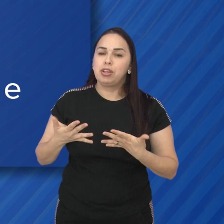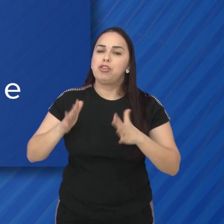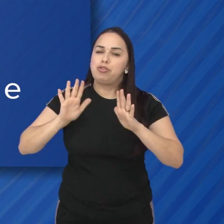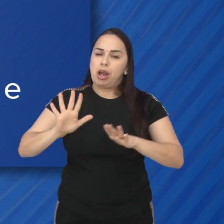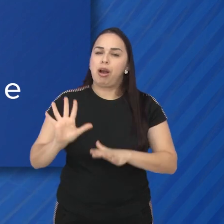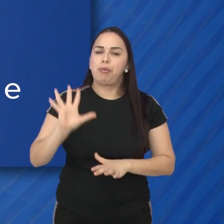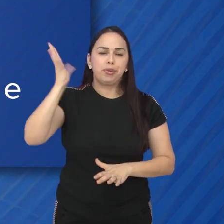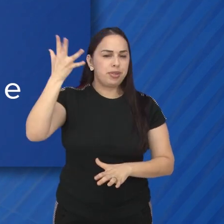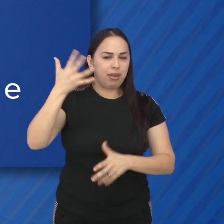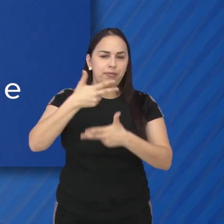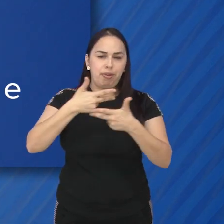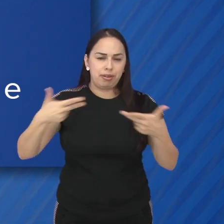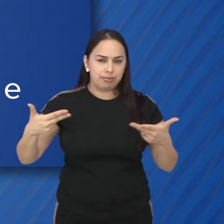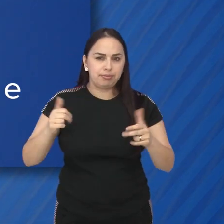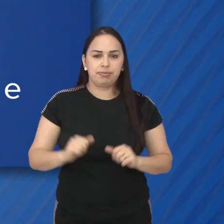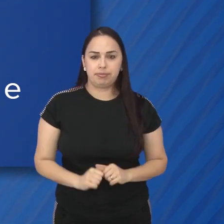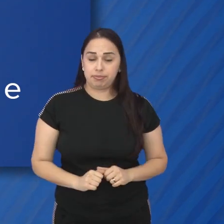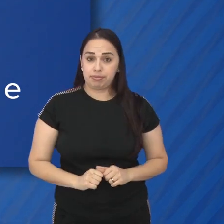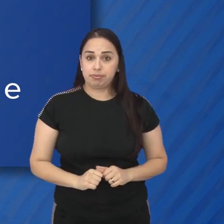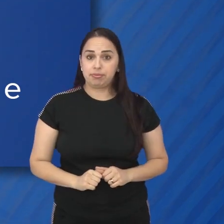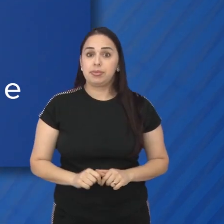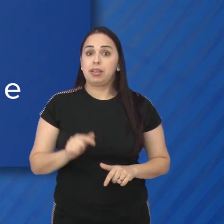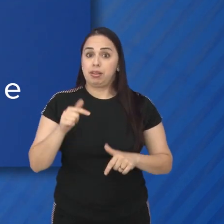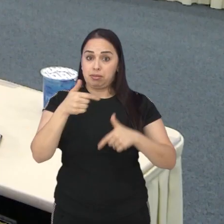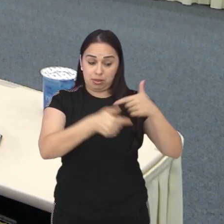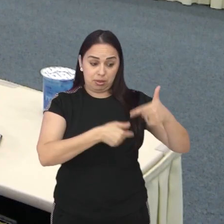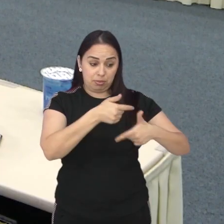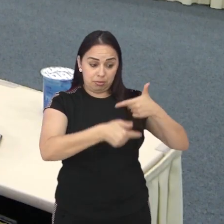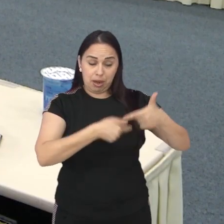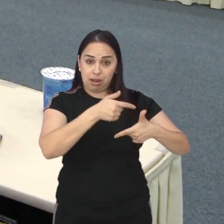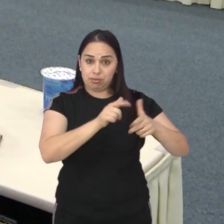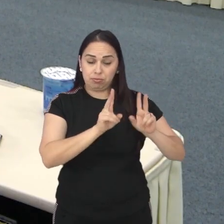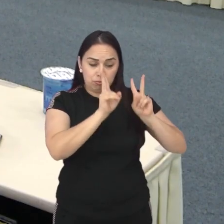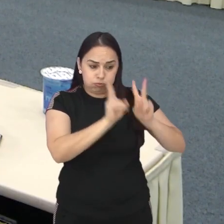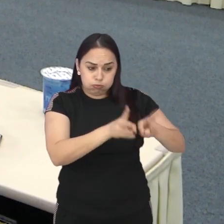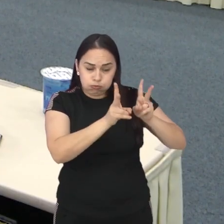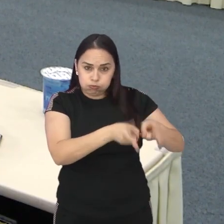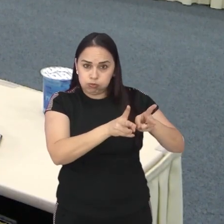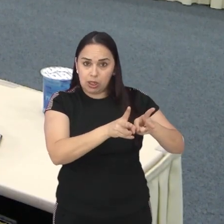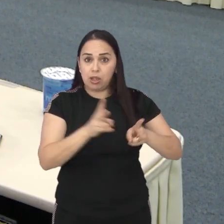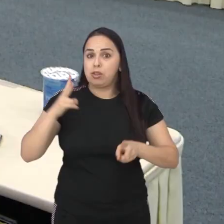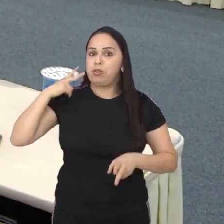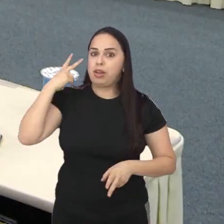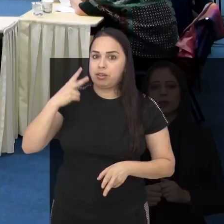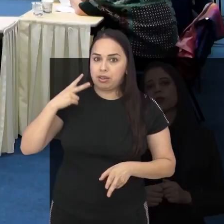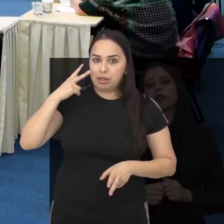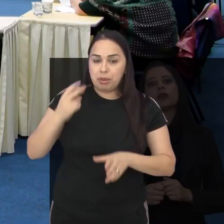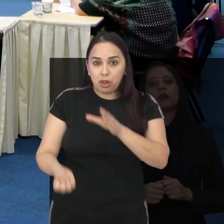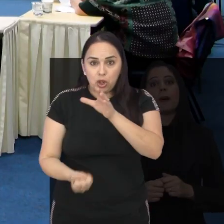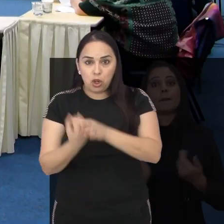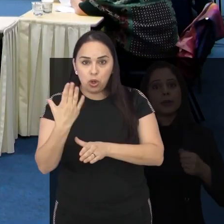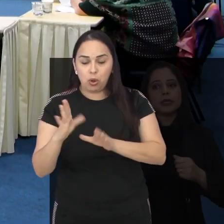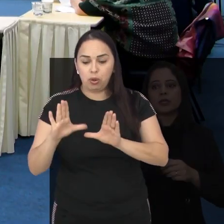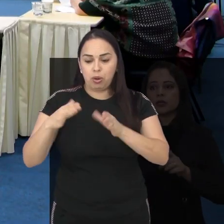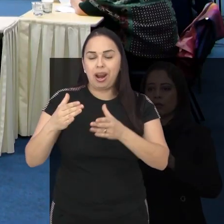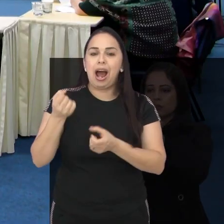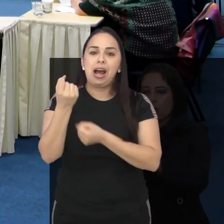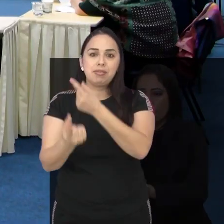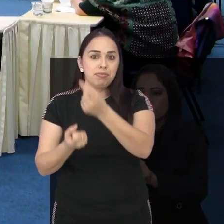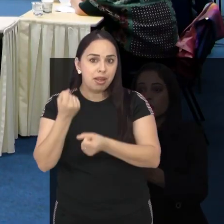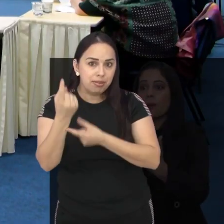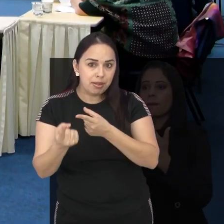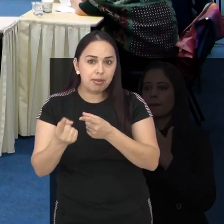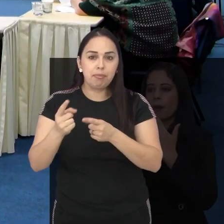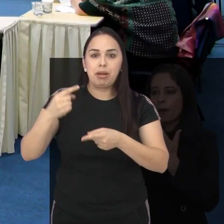municipais, como aconteceu em diversas ocasiões no ano passado. Além do trabalho das comissões permanentes, os vereadores também